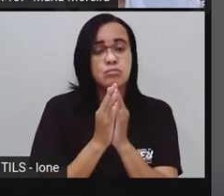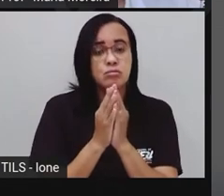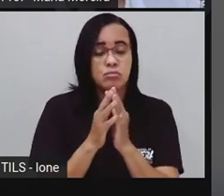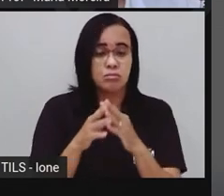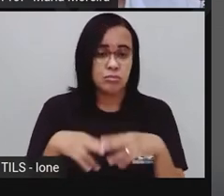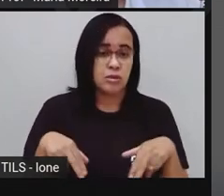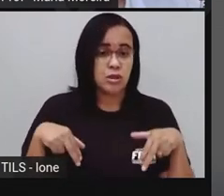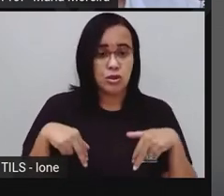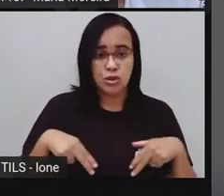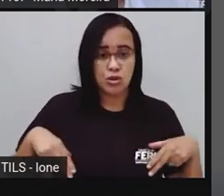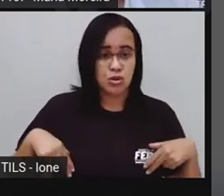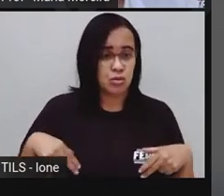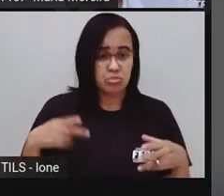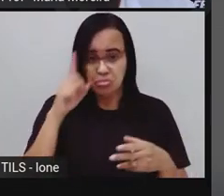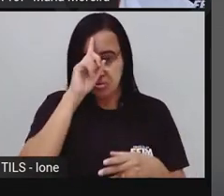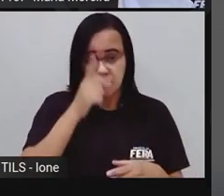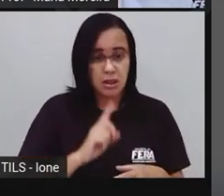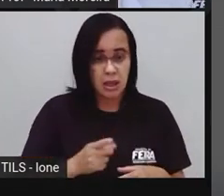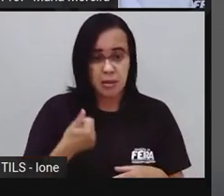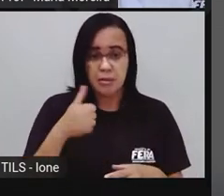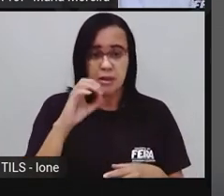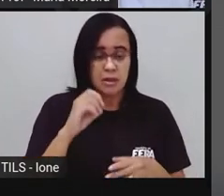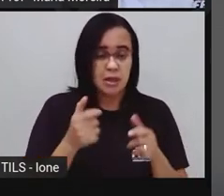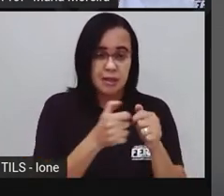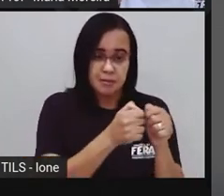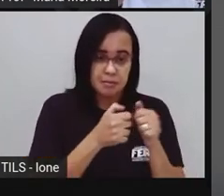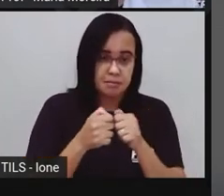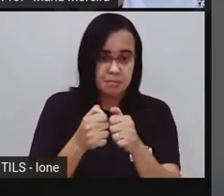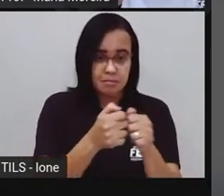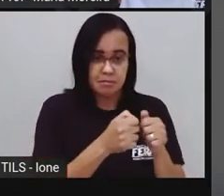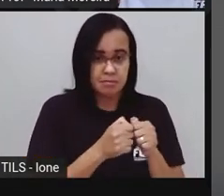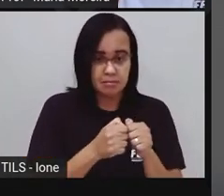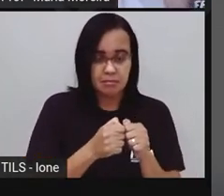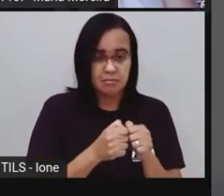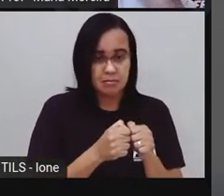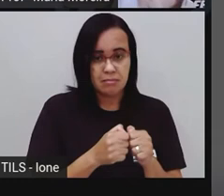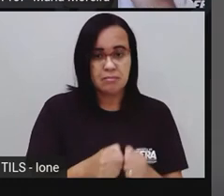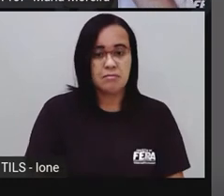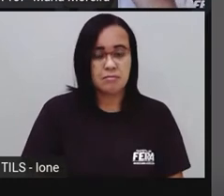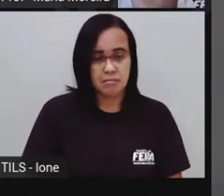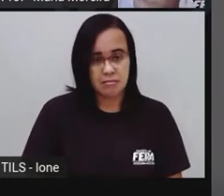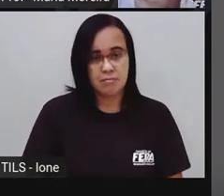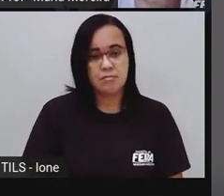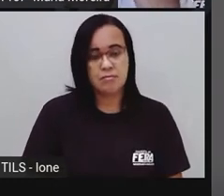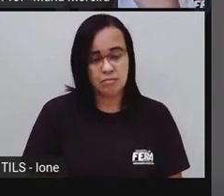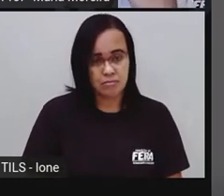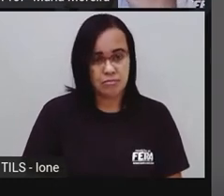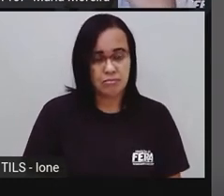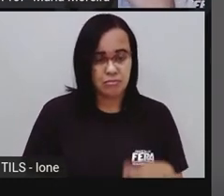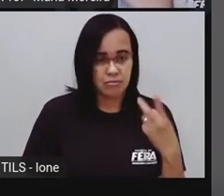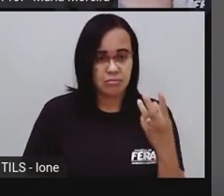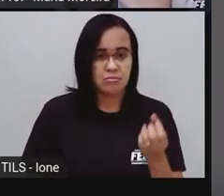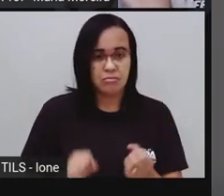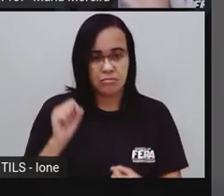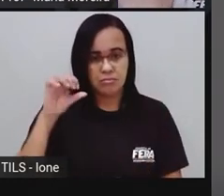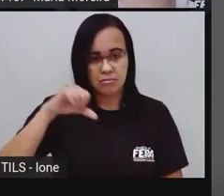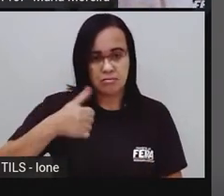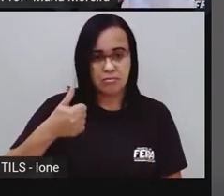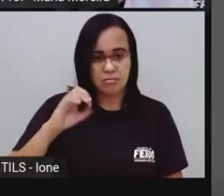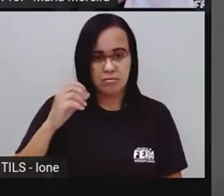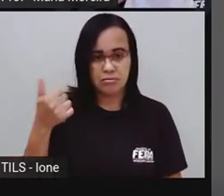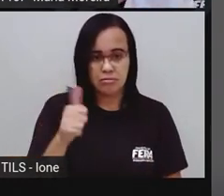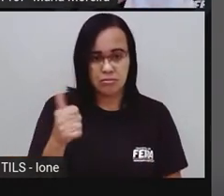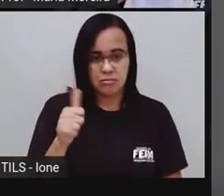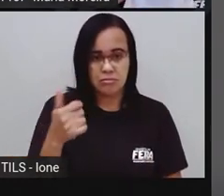e 10 jogos né os outros encher o sábado cinco mais oito cinco seis sete oito nove